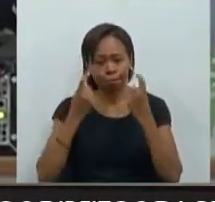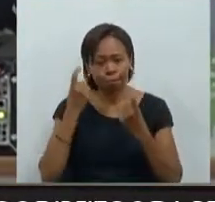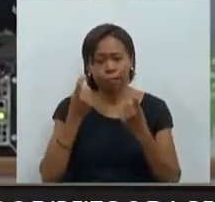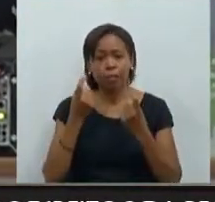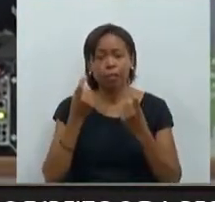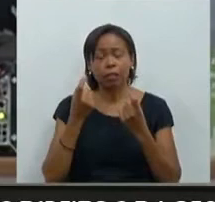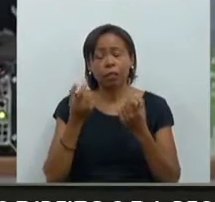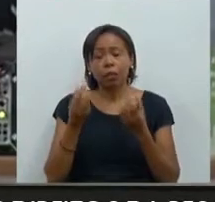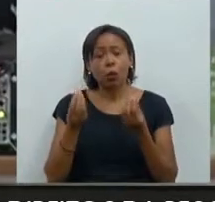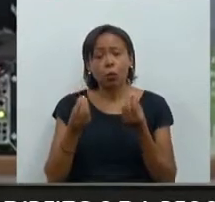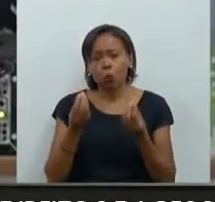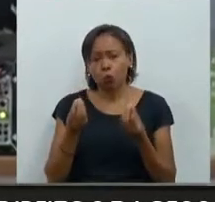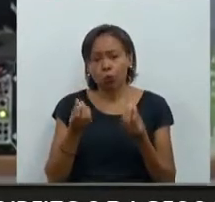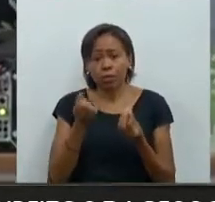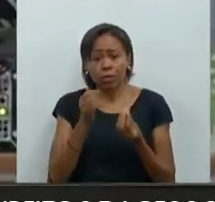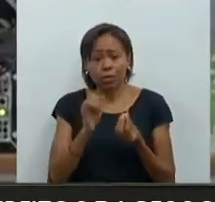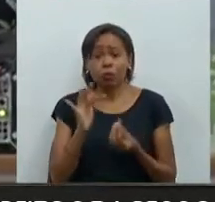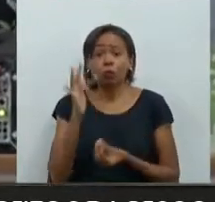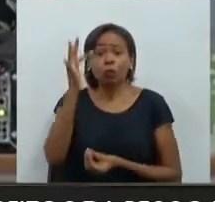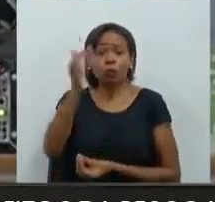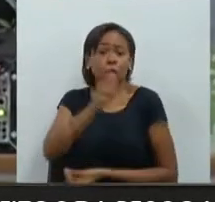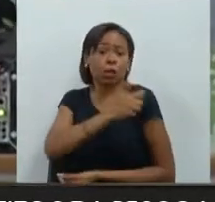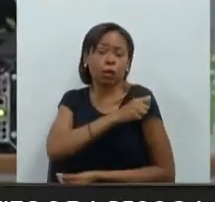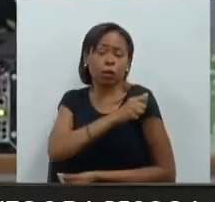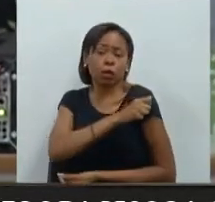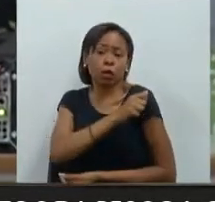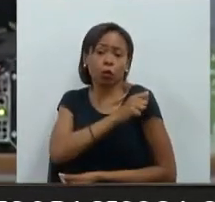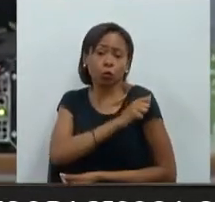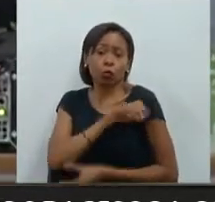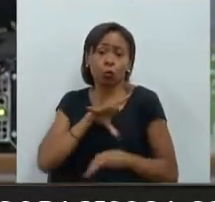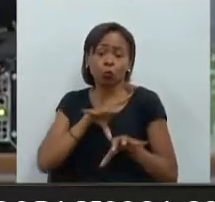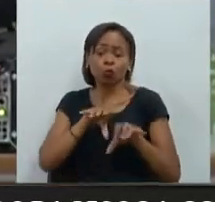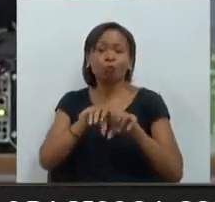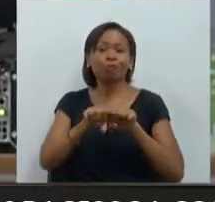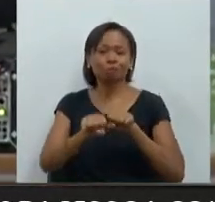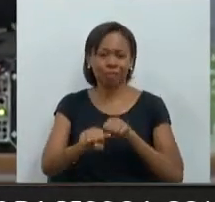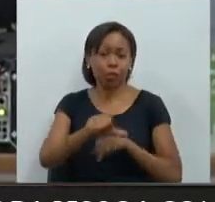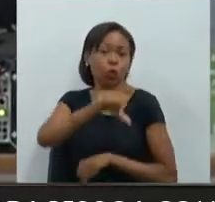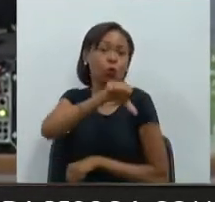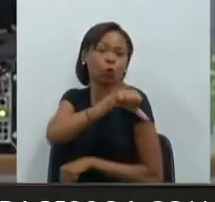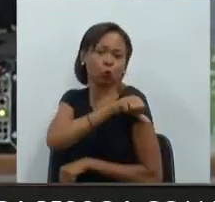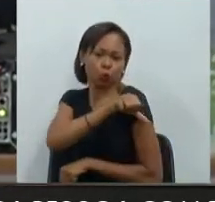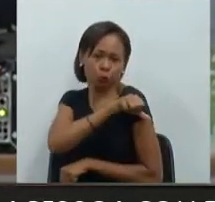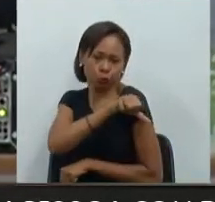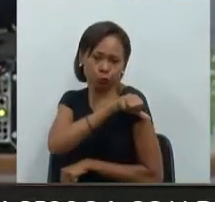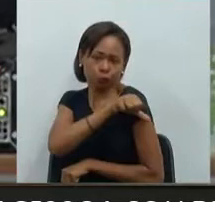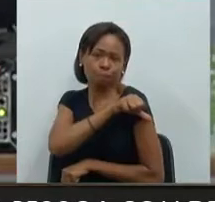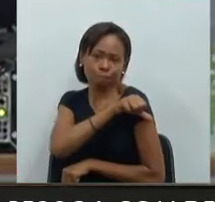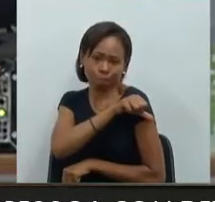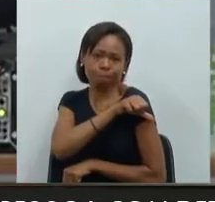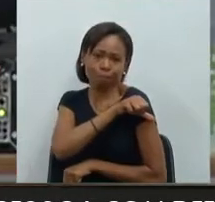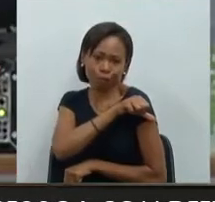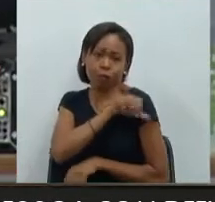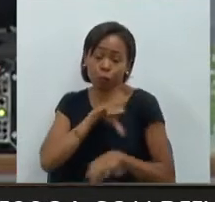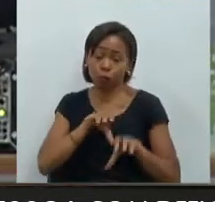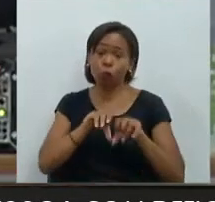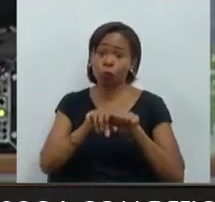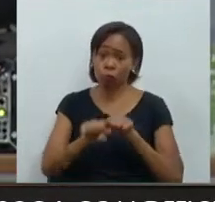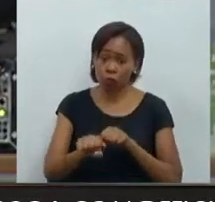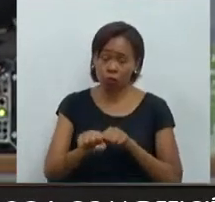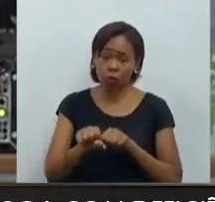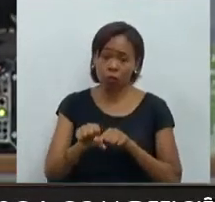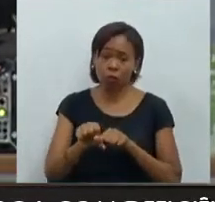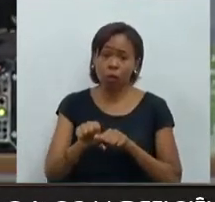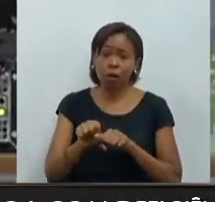esses alunos saem da escola. Quando eles concluem o nono ano, que é o nosso é fundamental, a nossa escola, eles vão para o